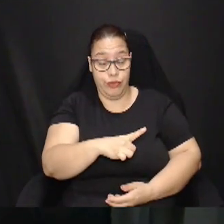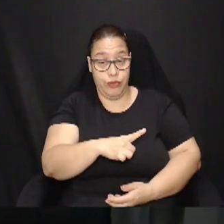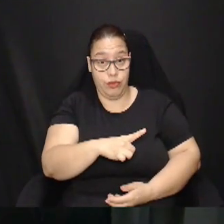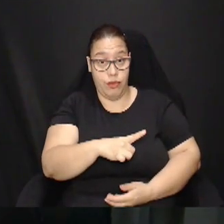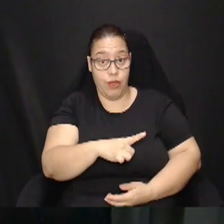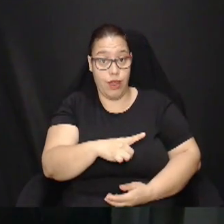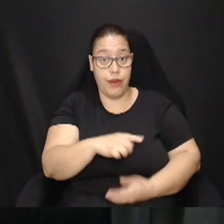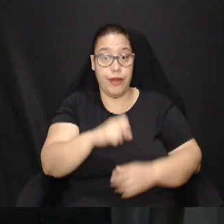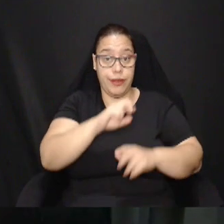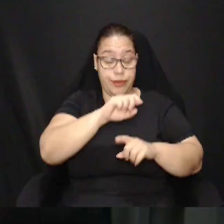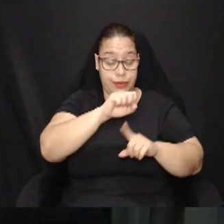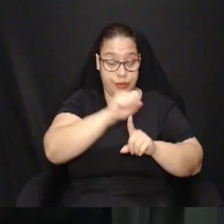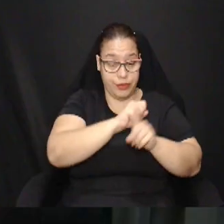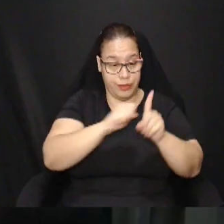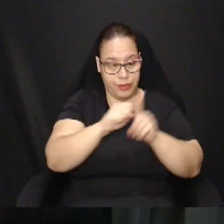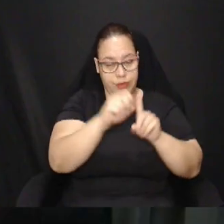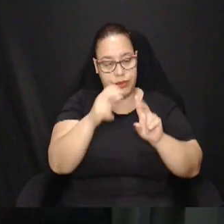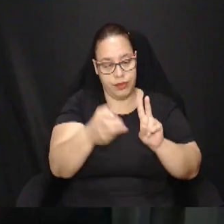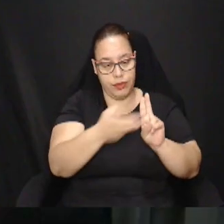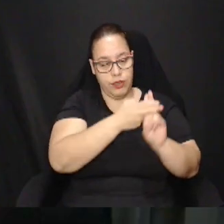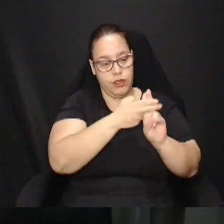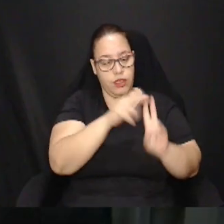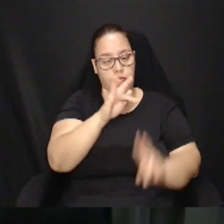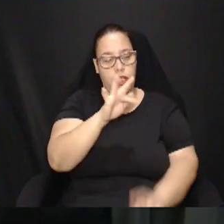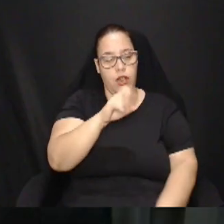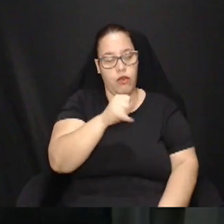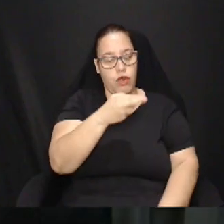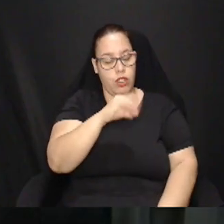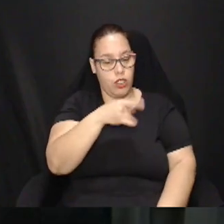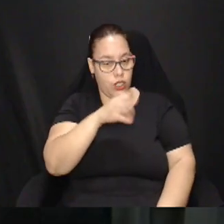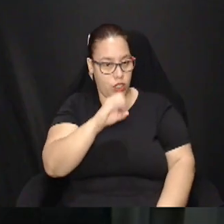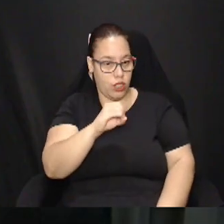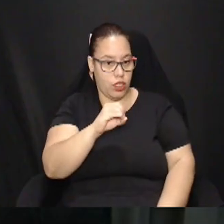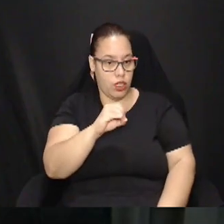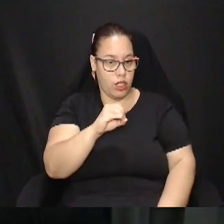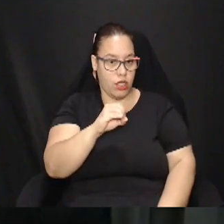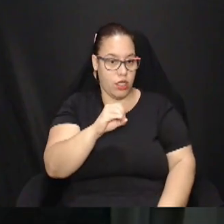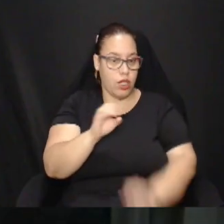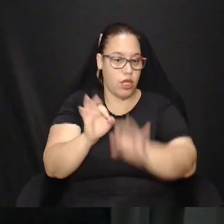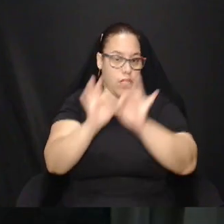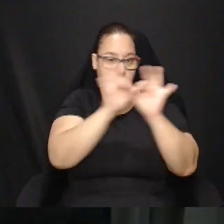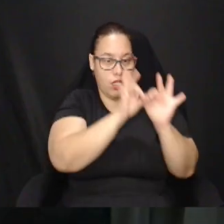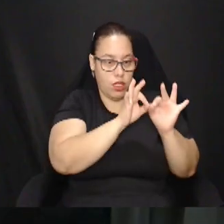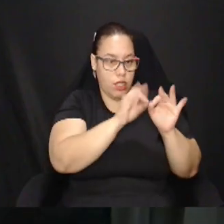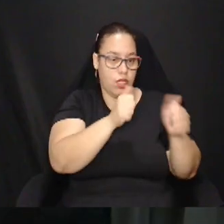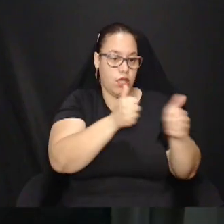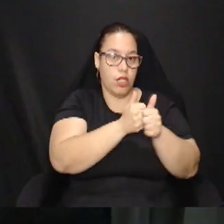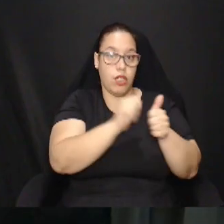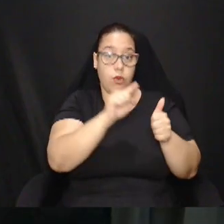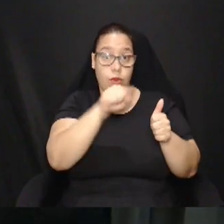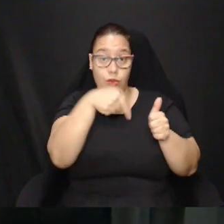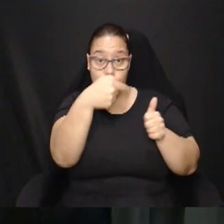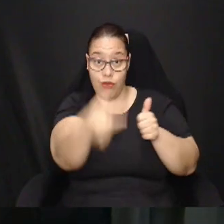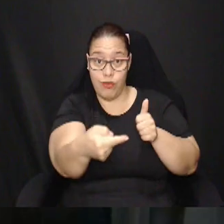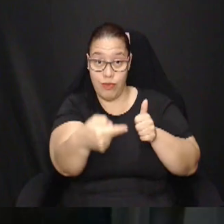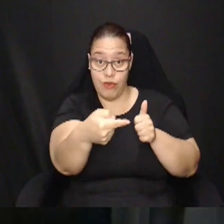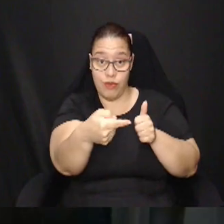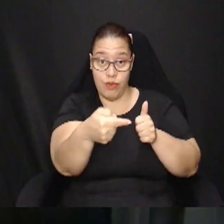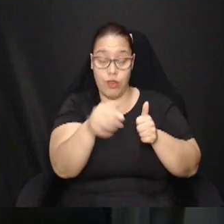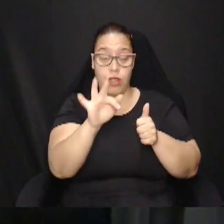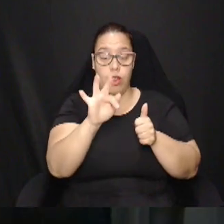de fertilização assistida público passa por outros lugares também. A fertilização